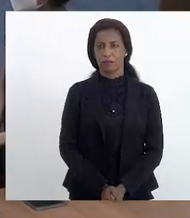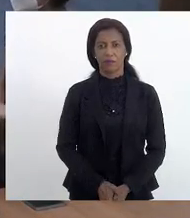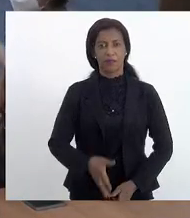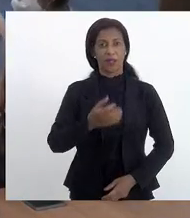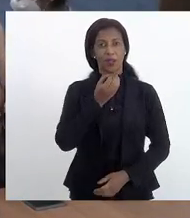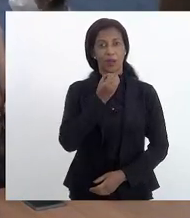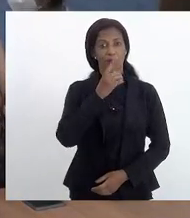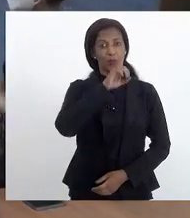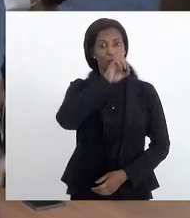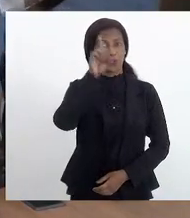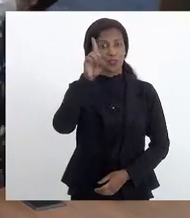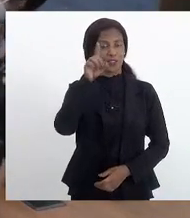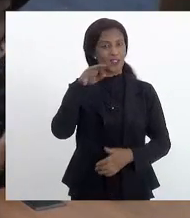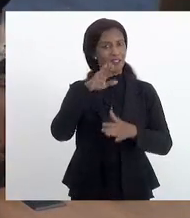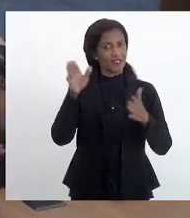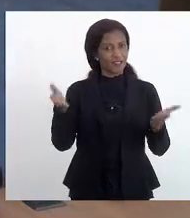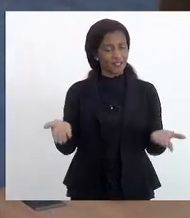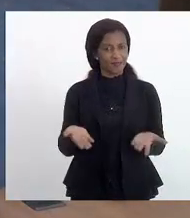Bom dia a todas e todos.